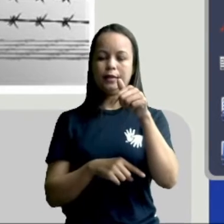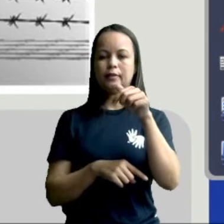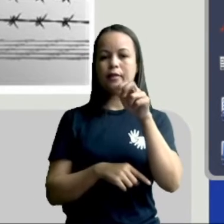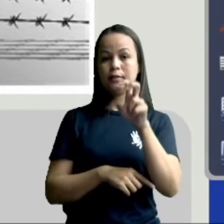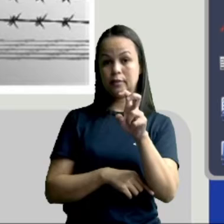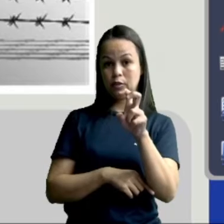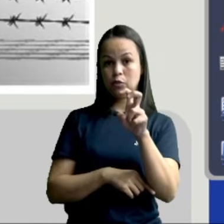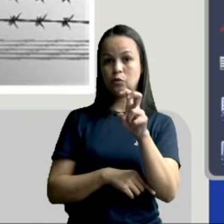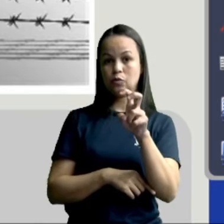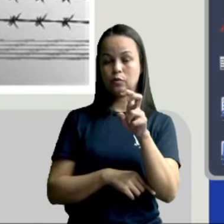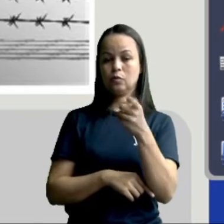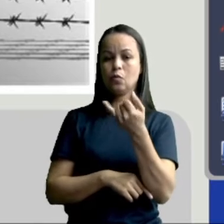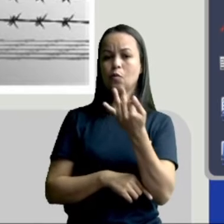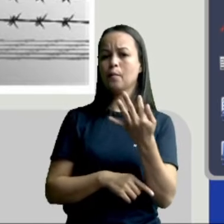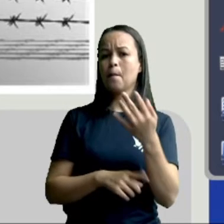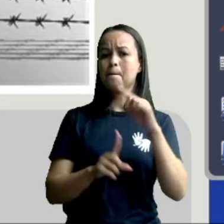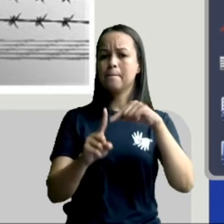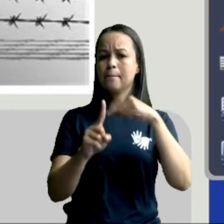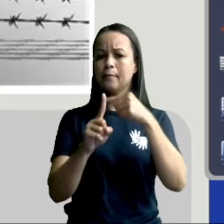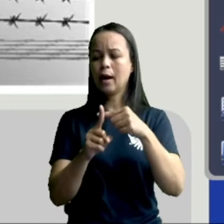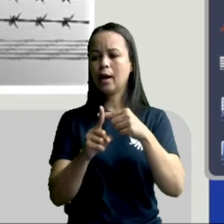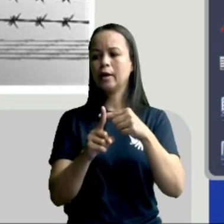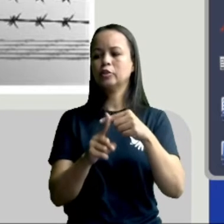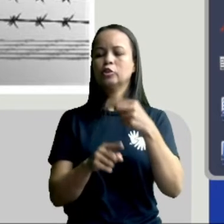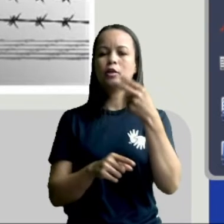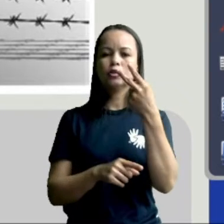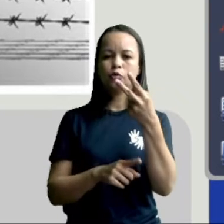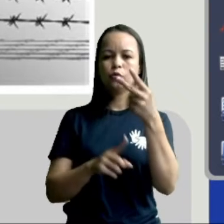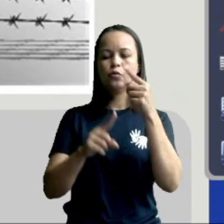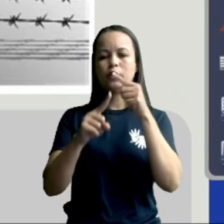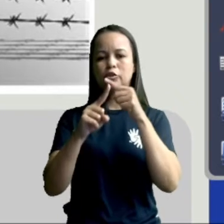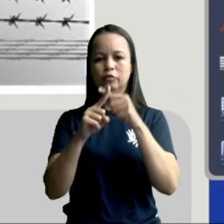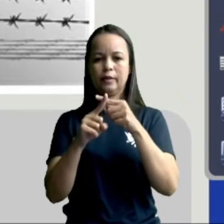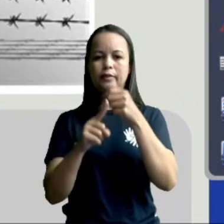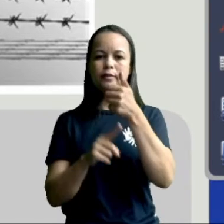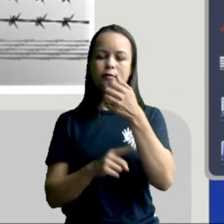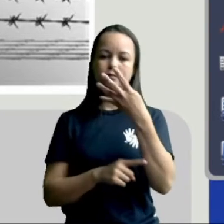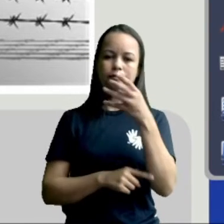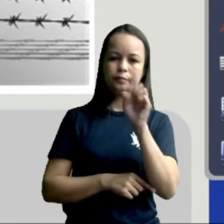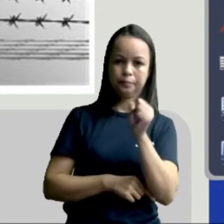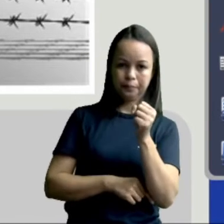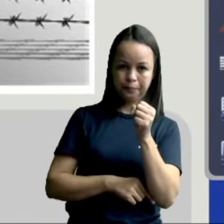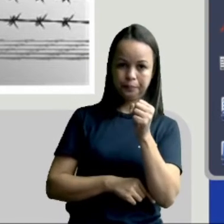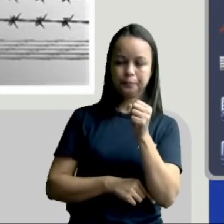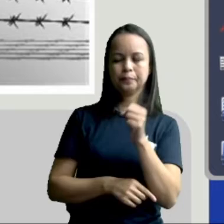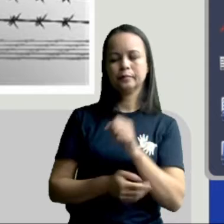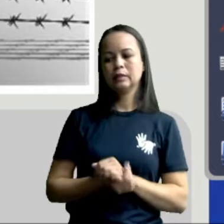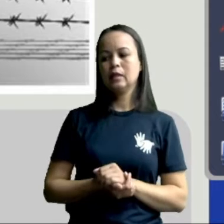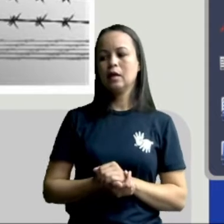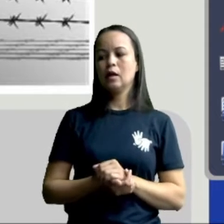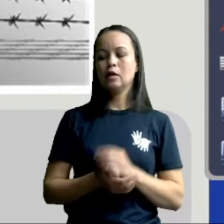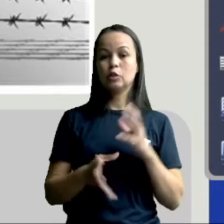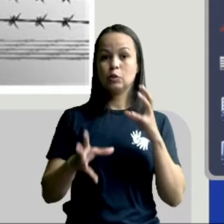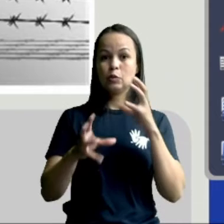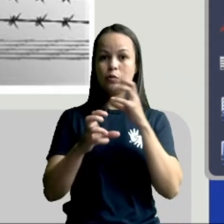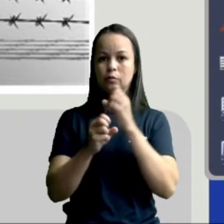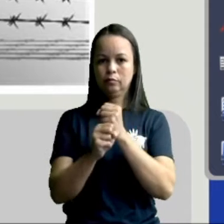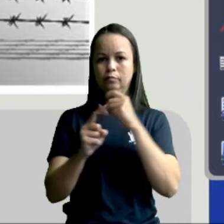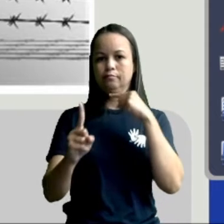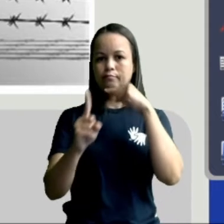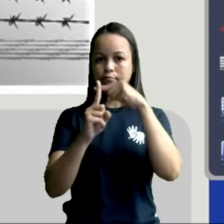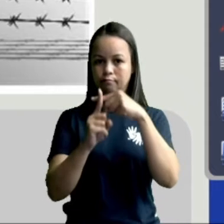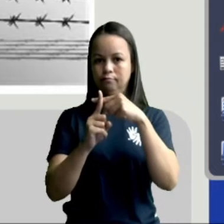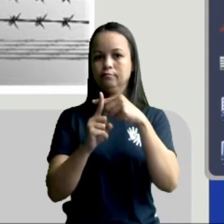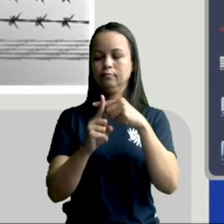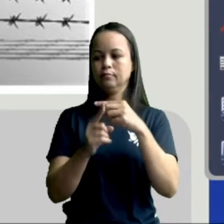de 75, mais 2 vezes de 148, né? Somar todas,